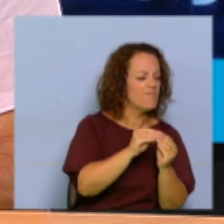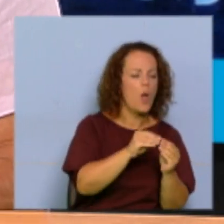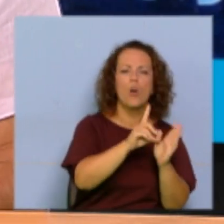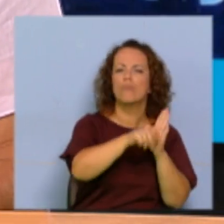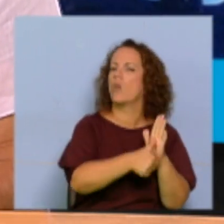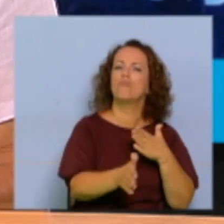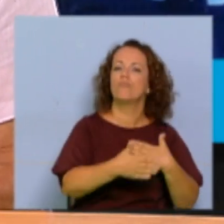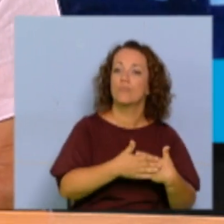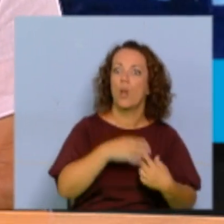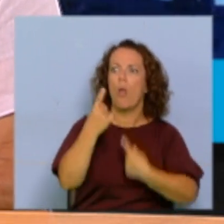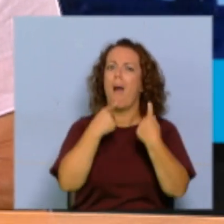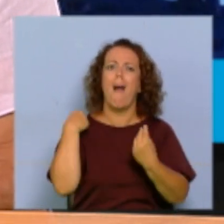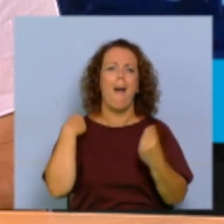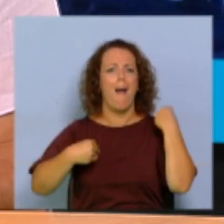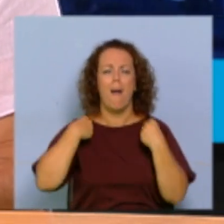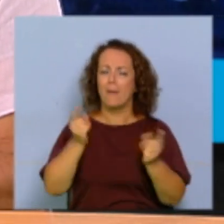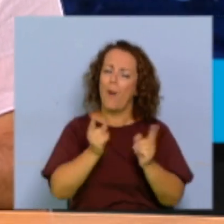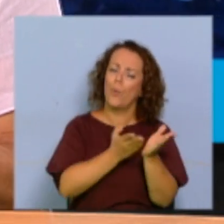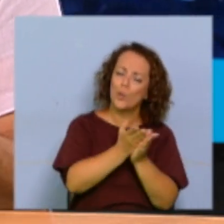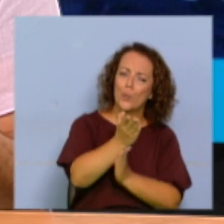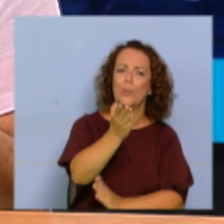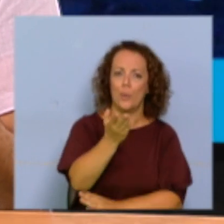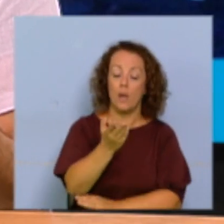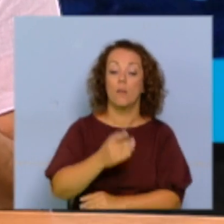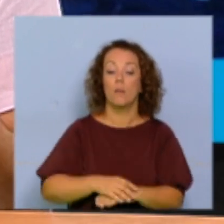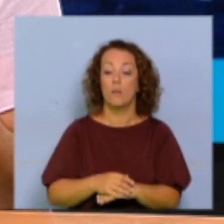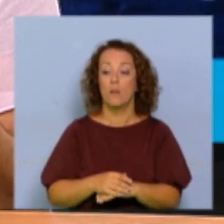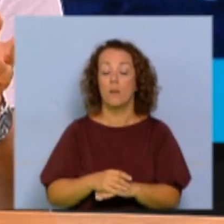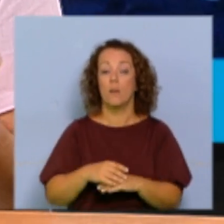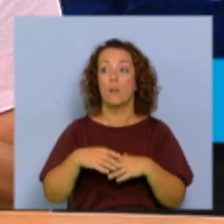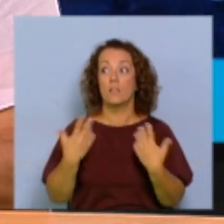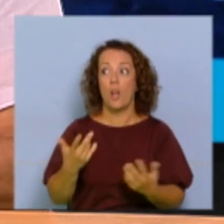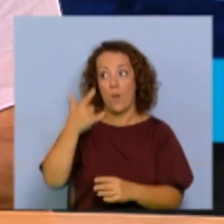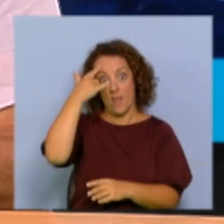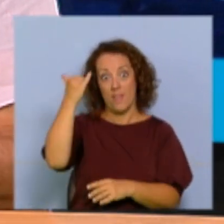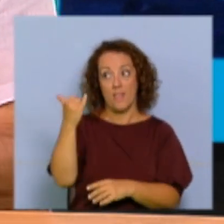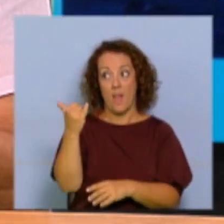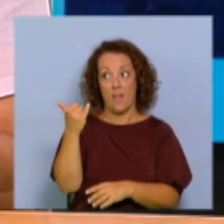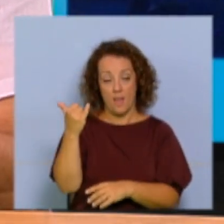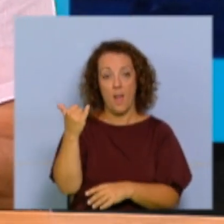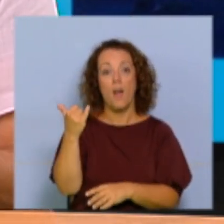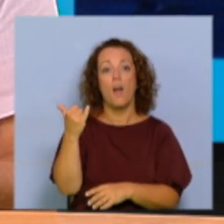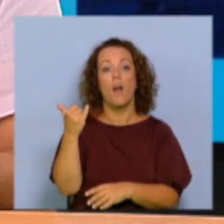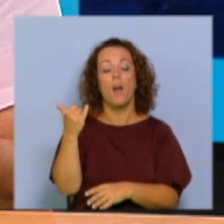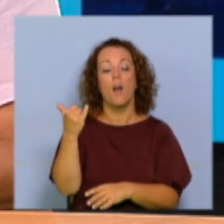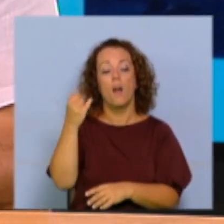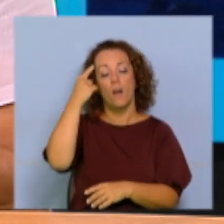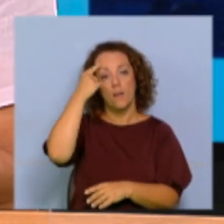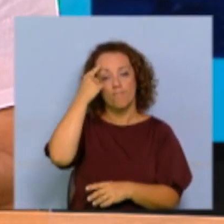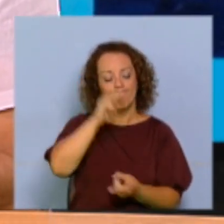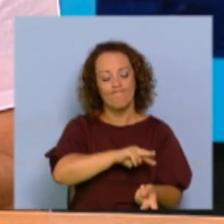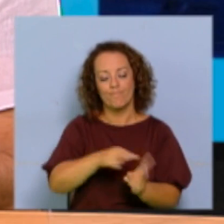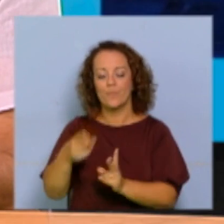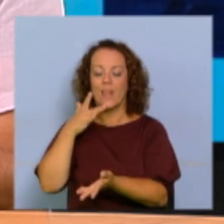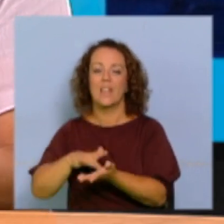coisas bonitas que se dizem, e então uma ideia que veio foi de passar para livre, uma vez que no